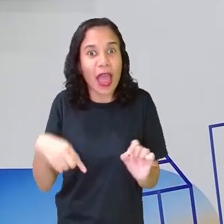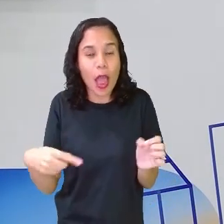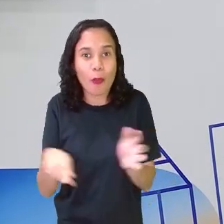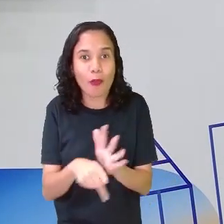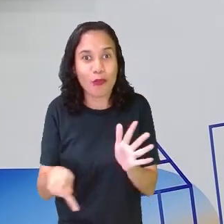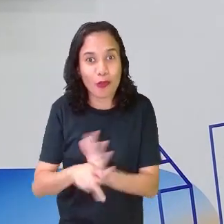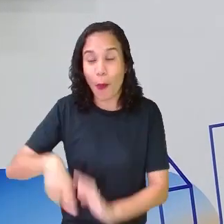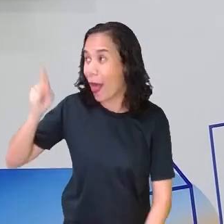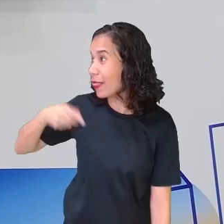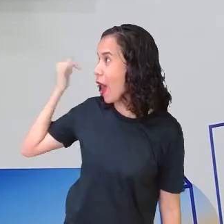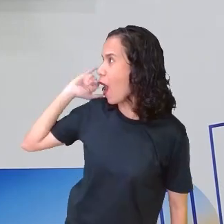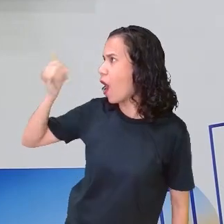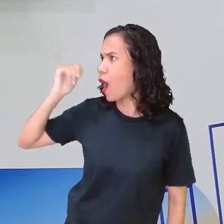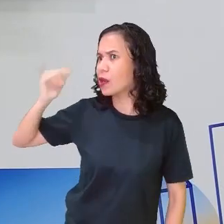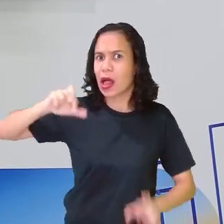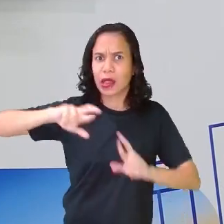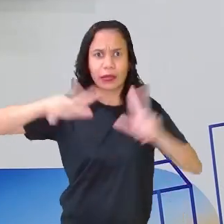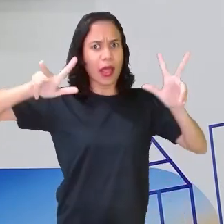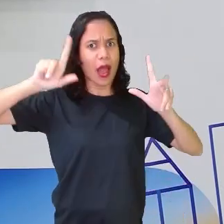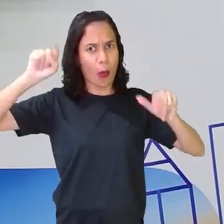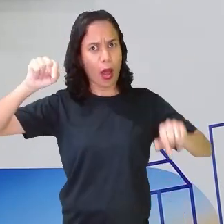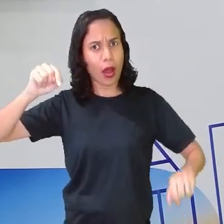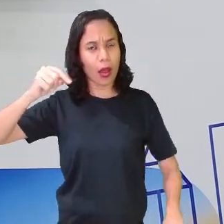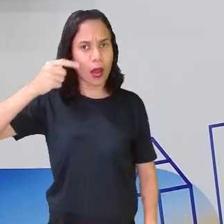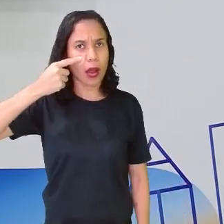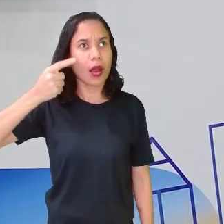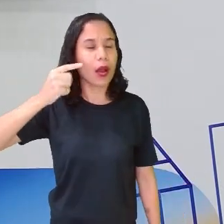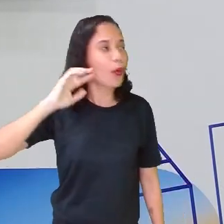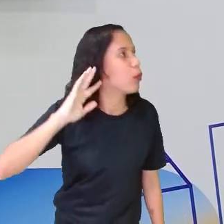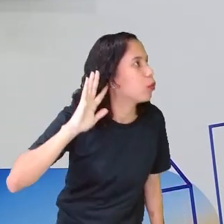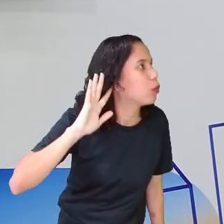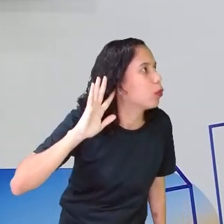da história está diferente, ó.